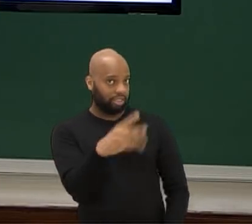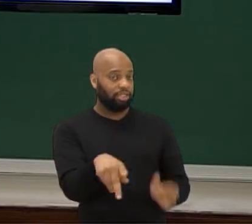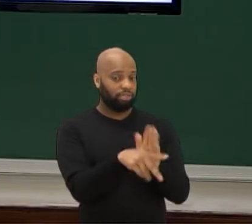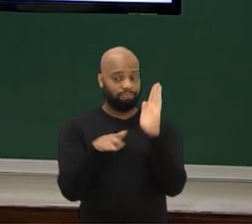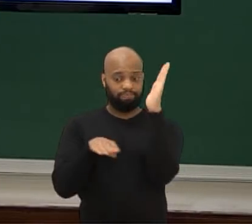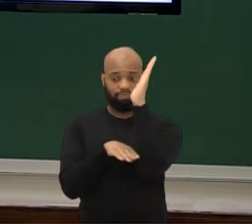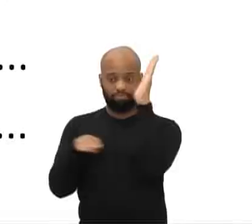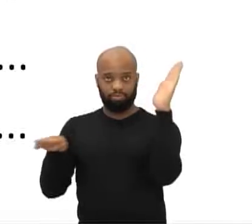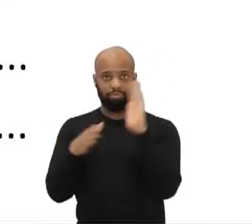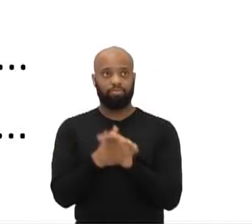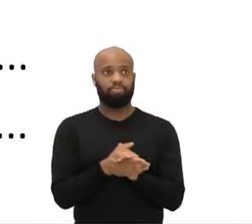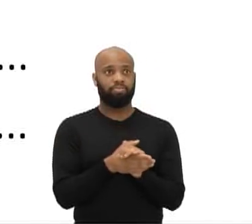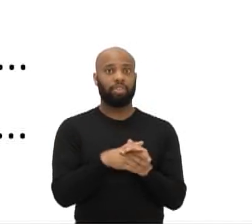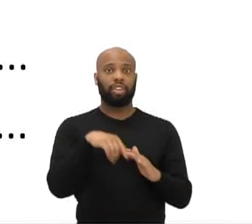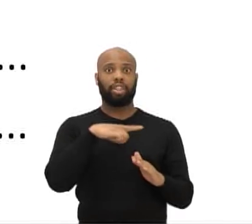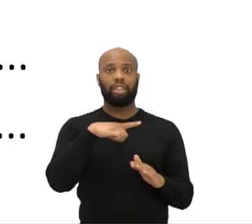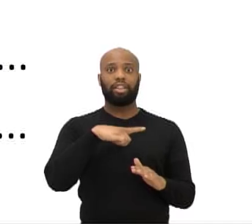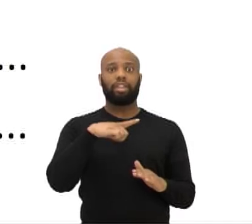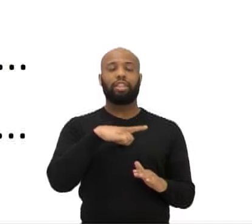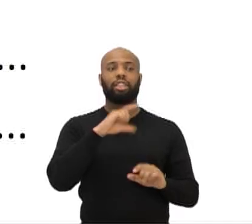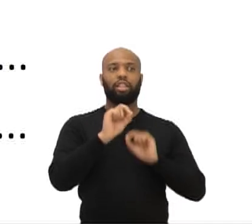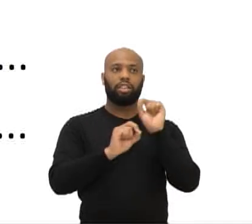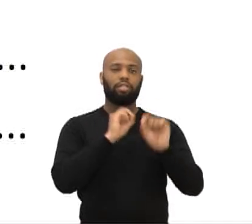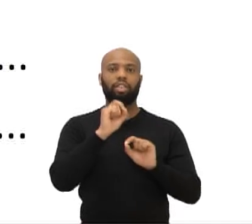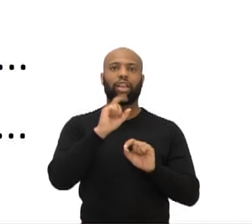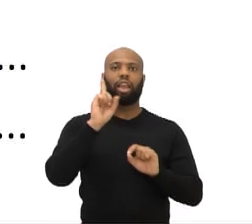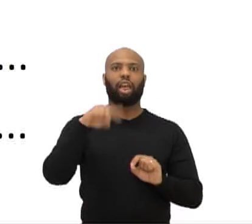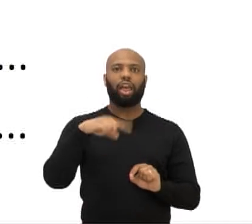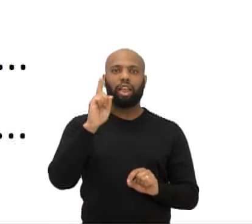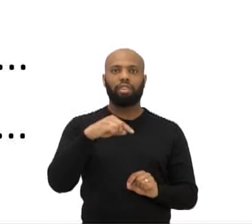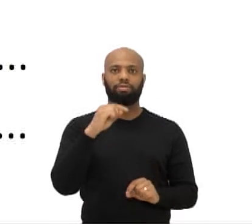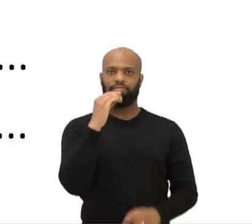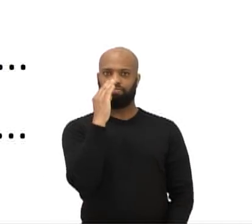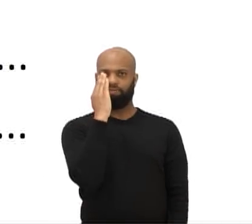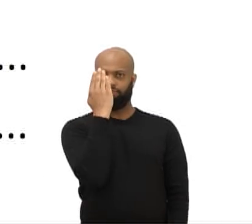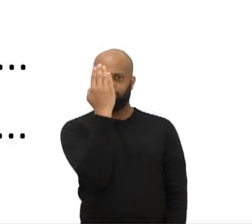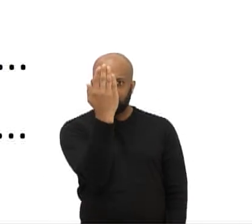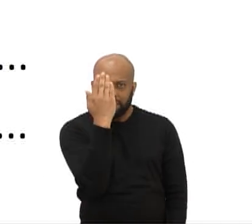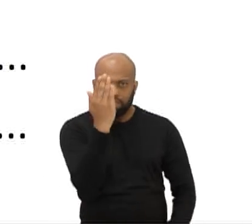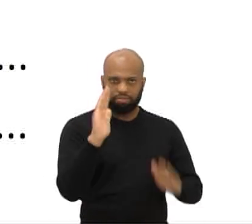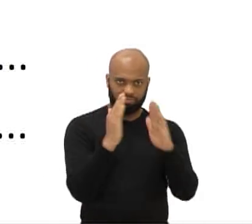plano: translação, reflexão